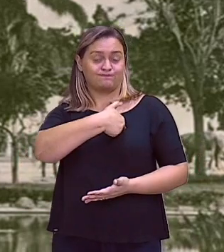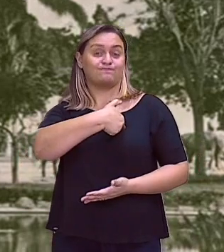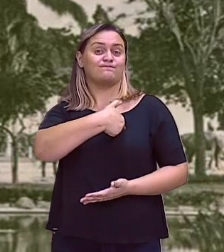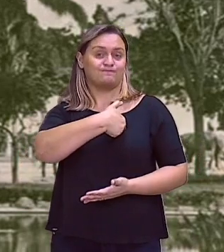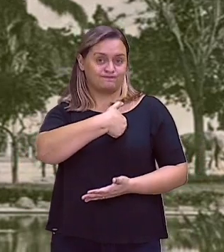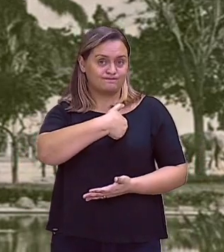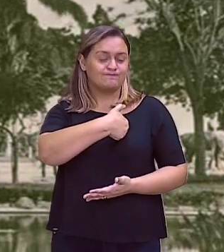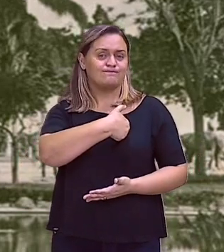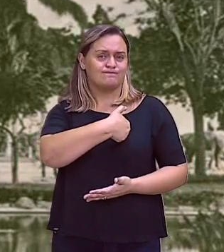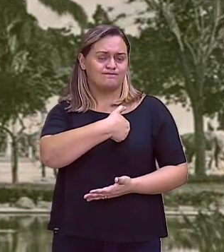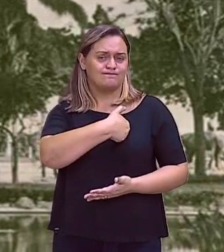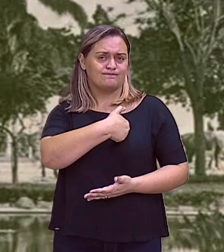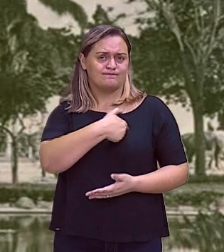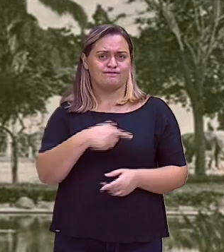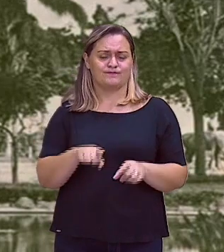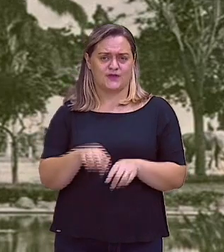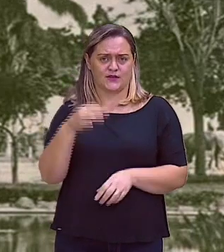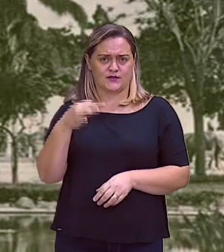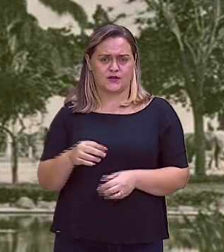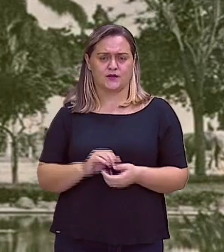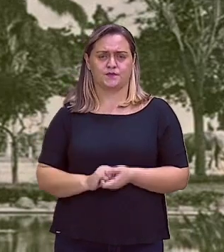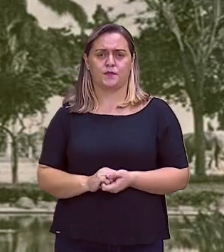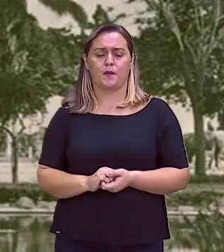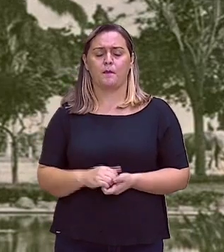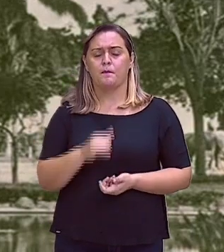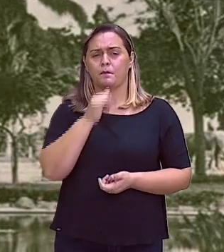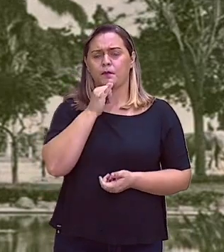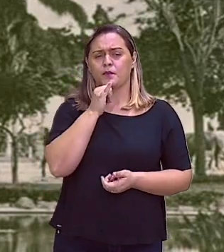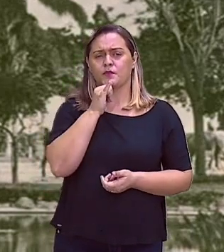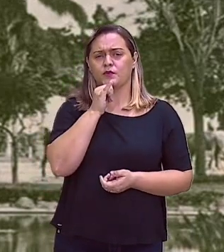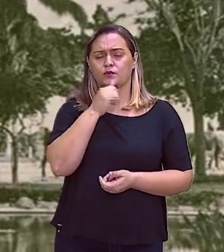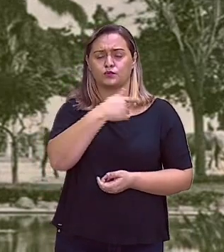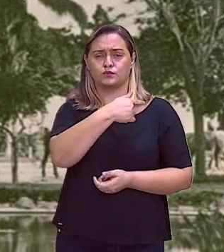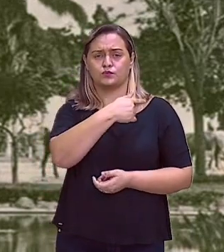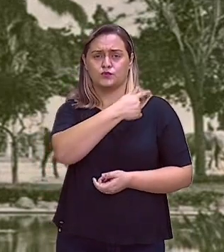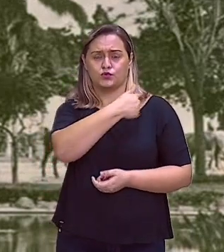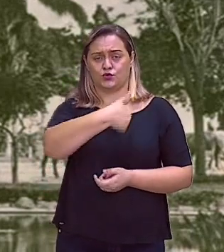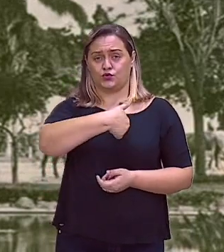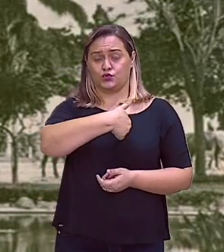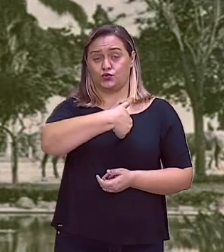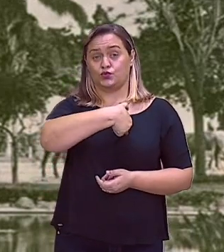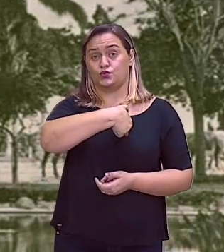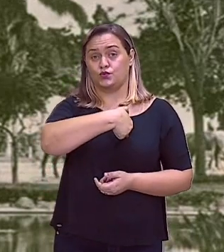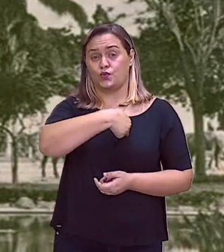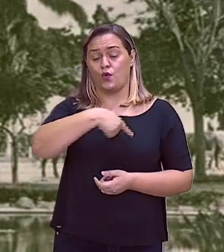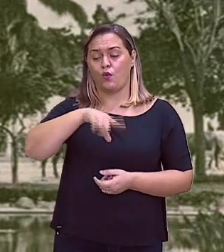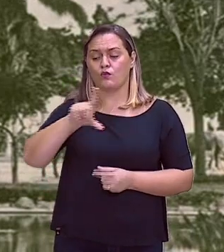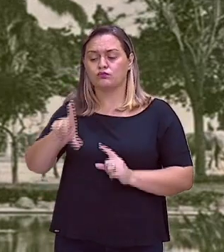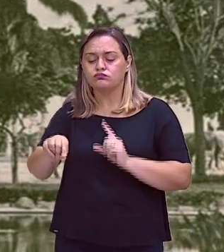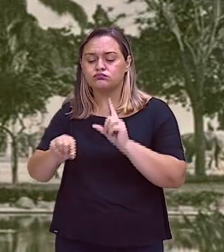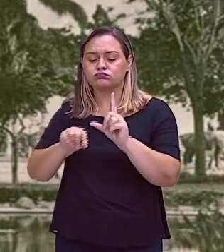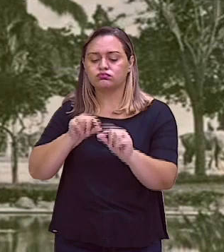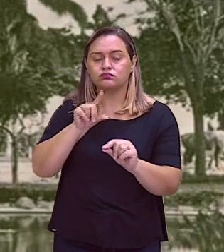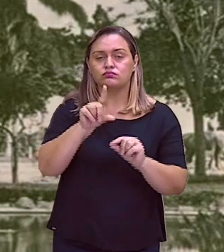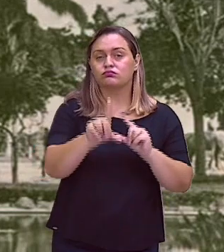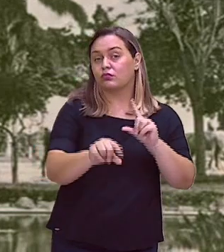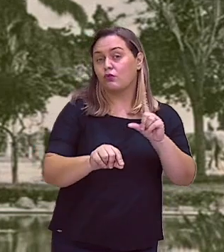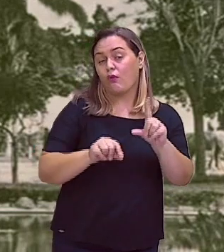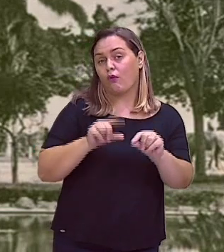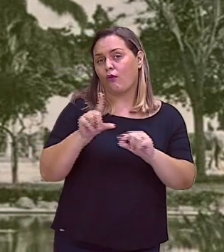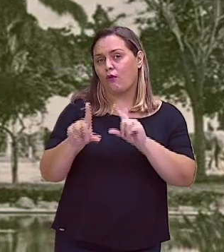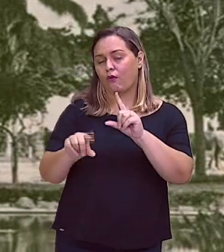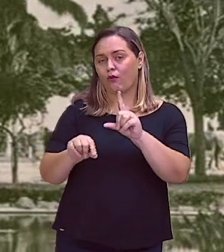simplificando os interventores são os governadores Getúlio Vargas vai nomear vai